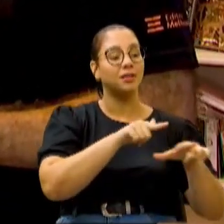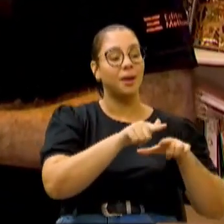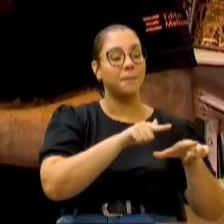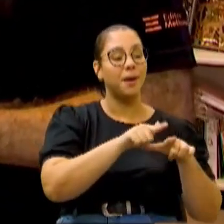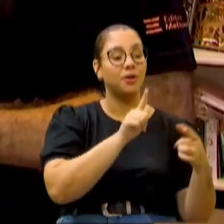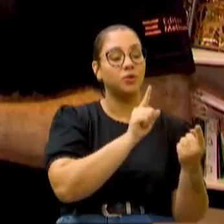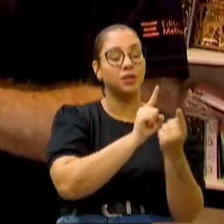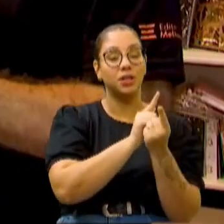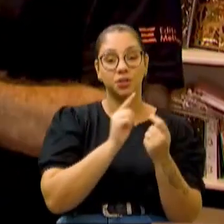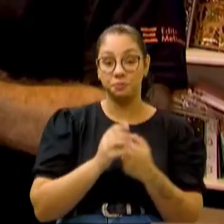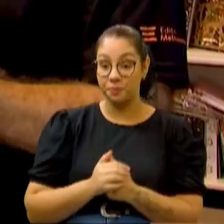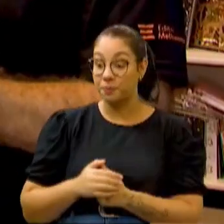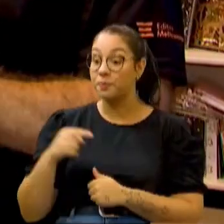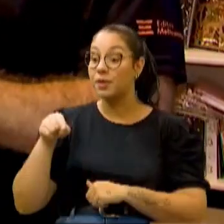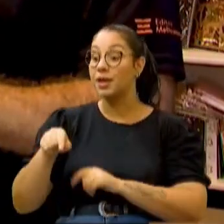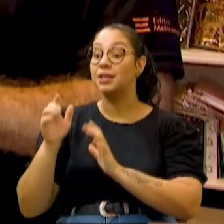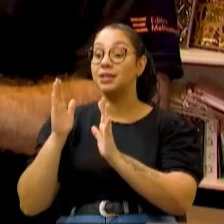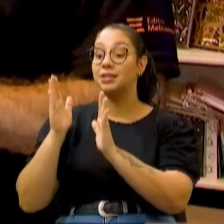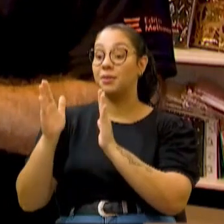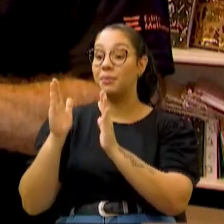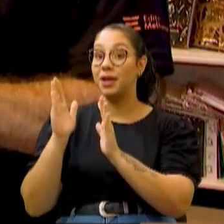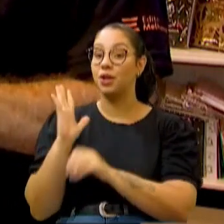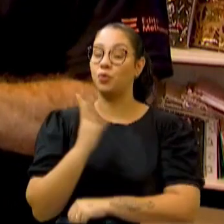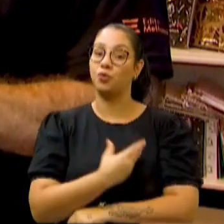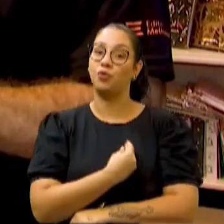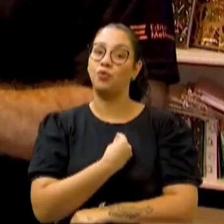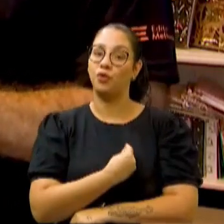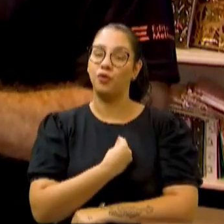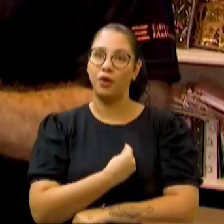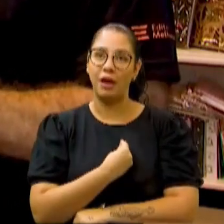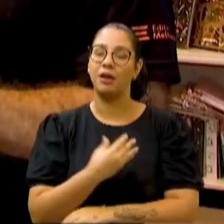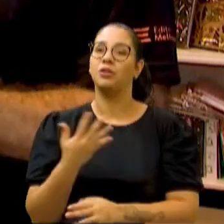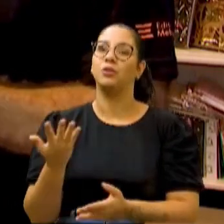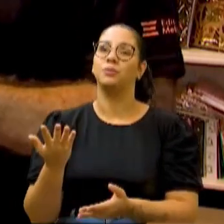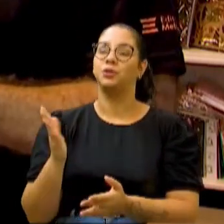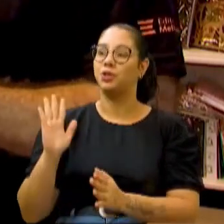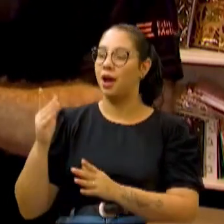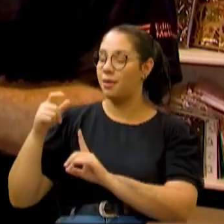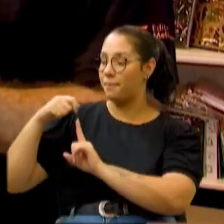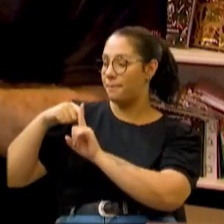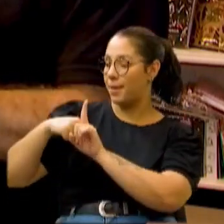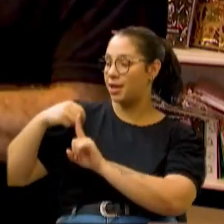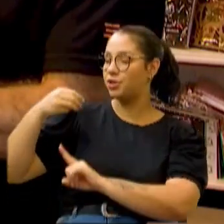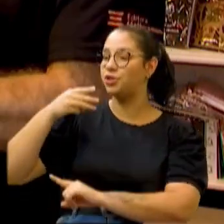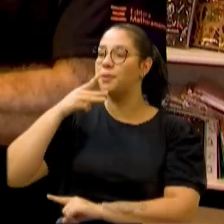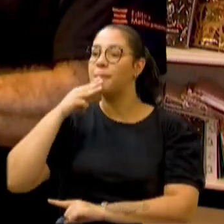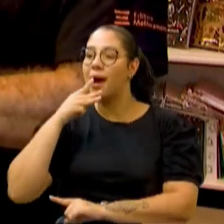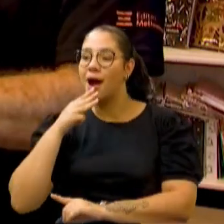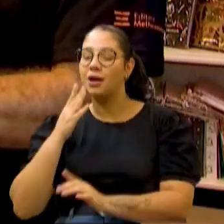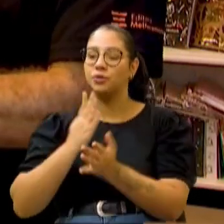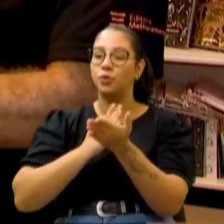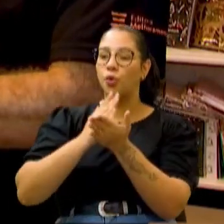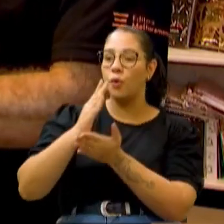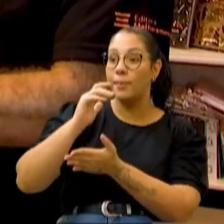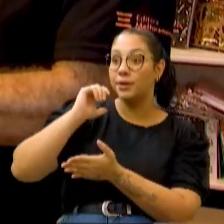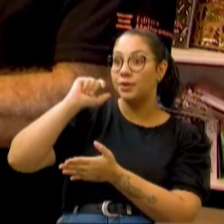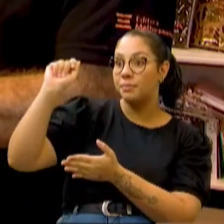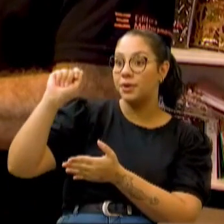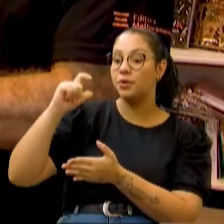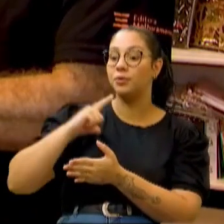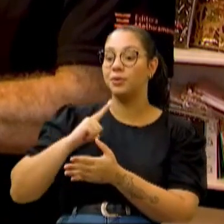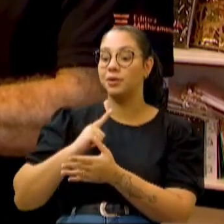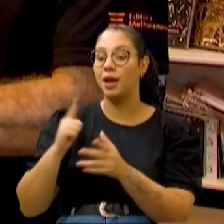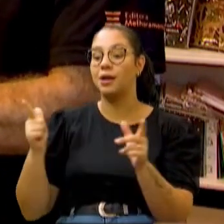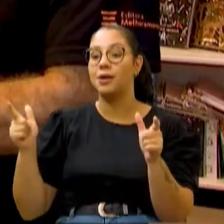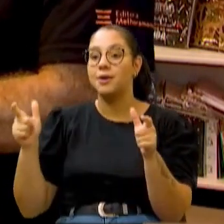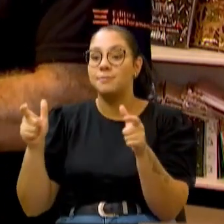trabalho de atendente? A gente está vivendo um período, né, hoje, que mês de março, final de março para abril, existe